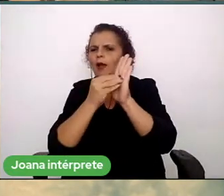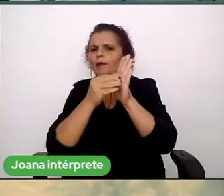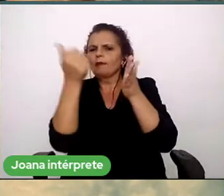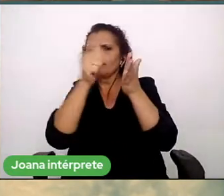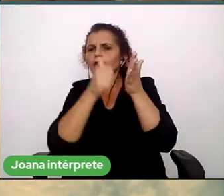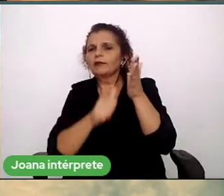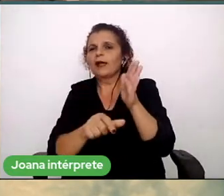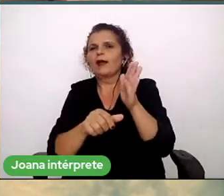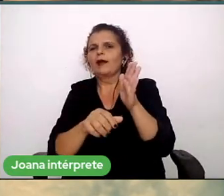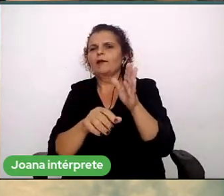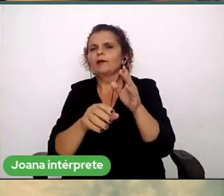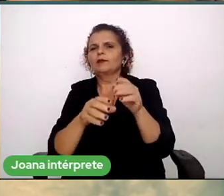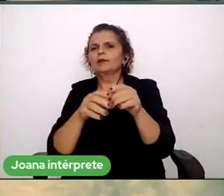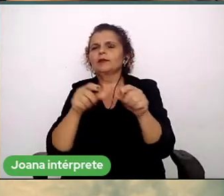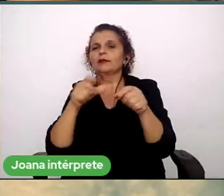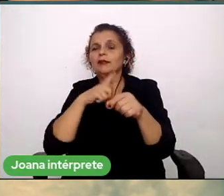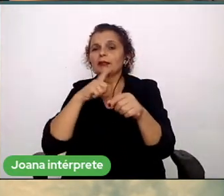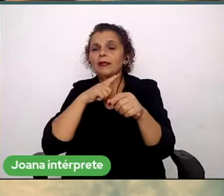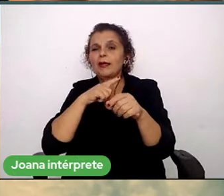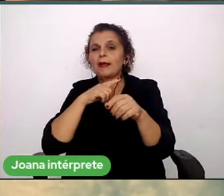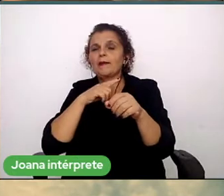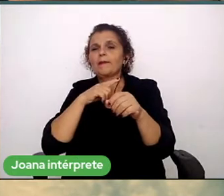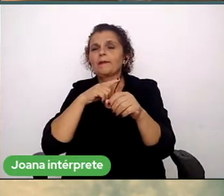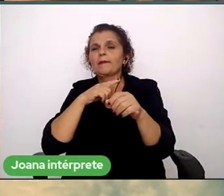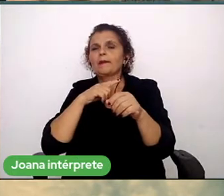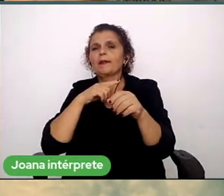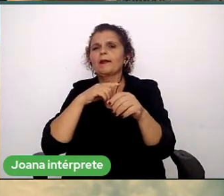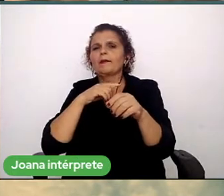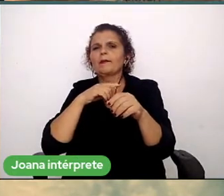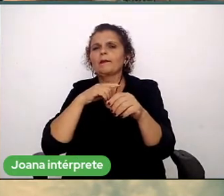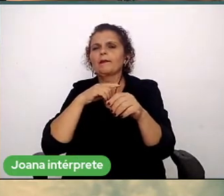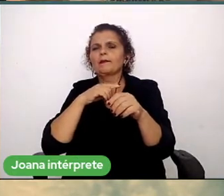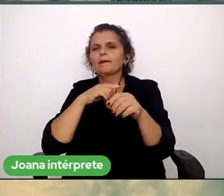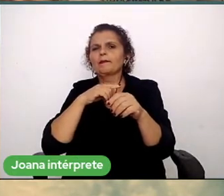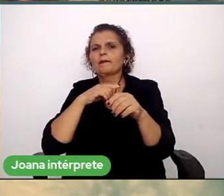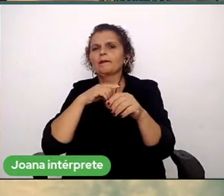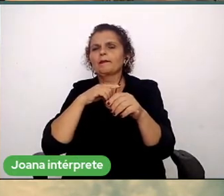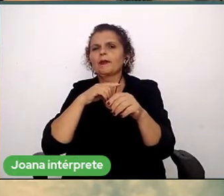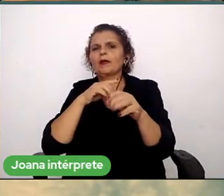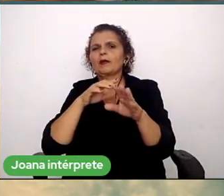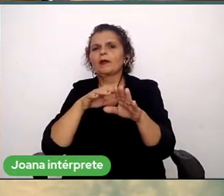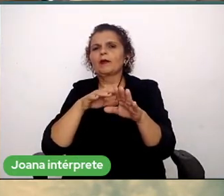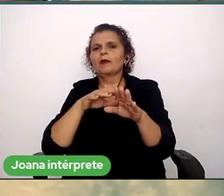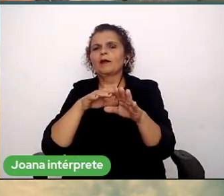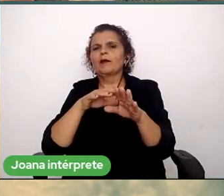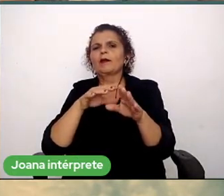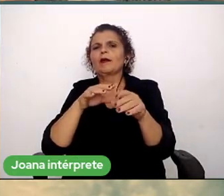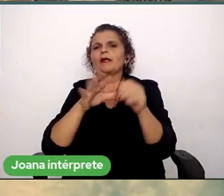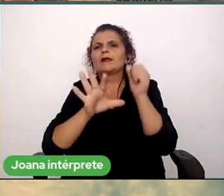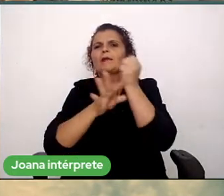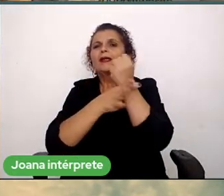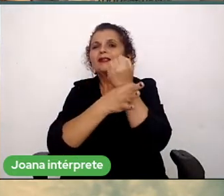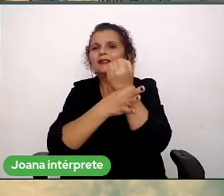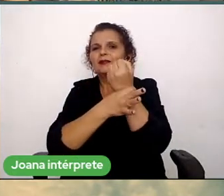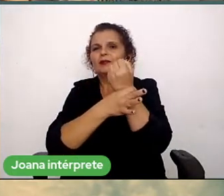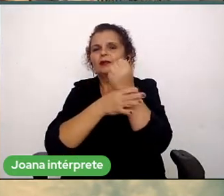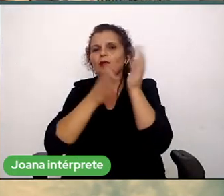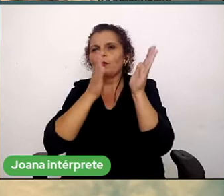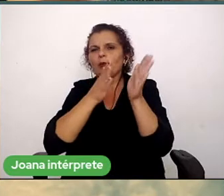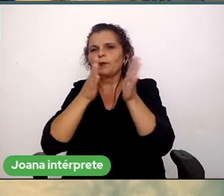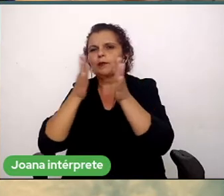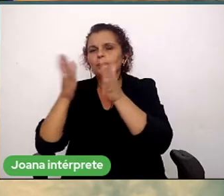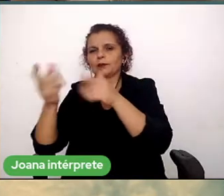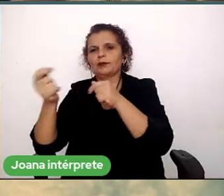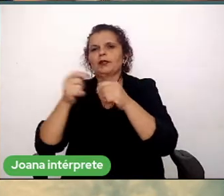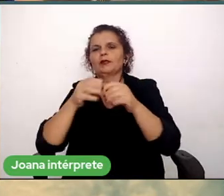Laine para ter mais desculpa eu trocar gente assim que ter mais segurança no meu processo de